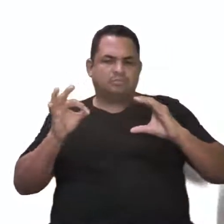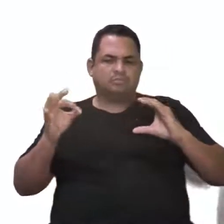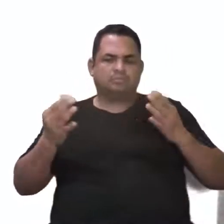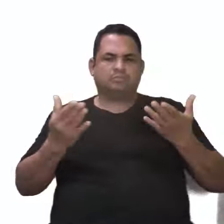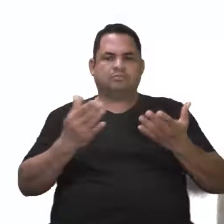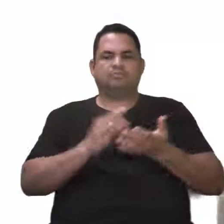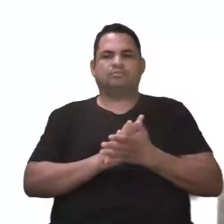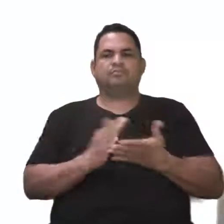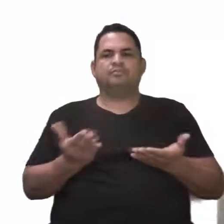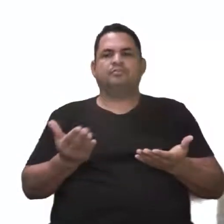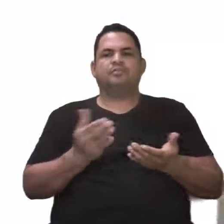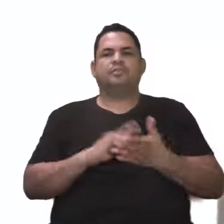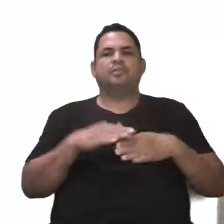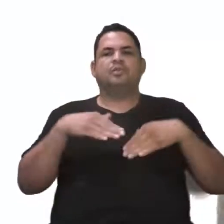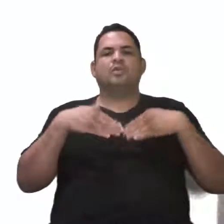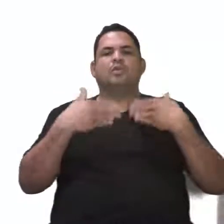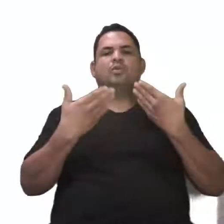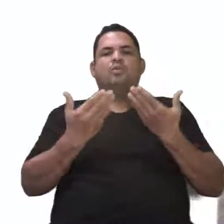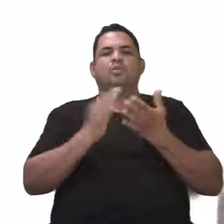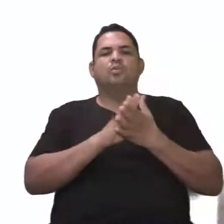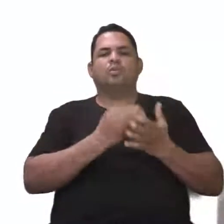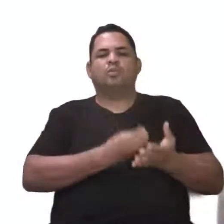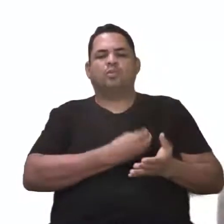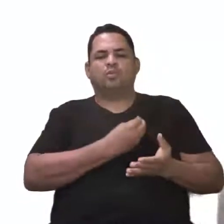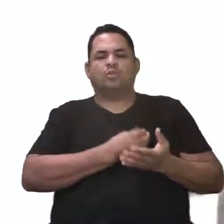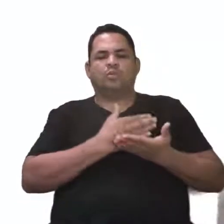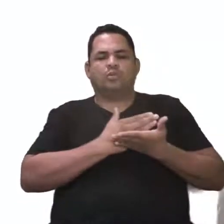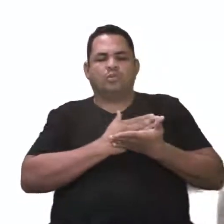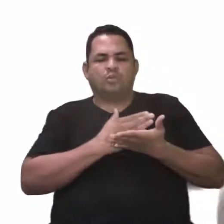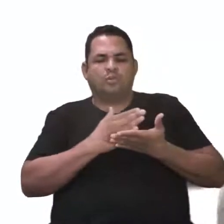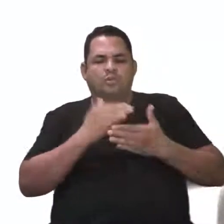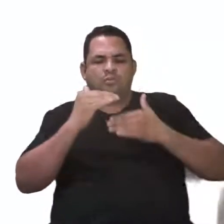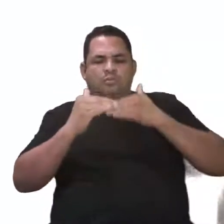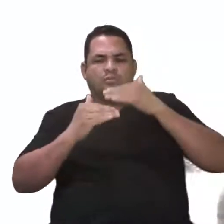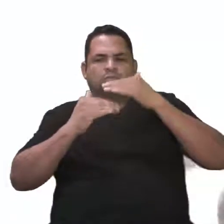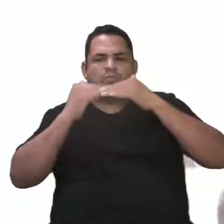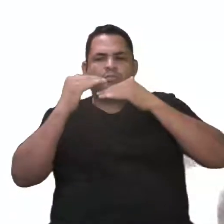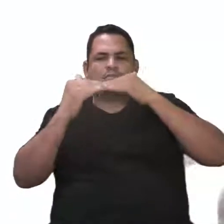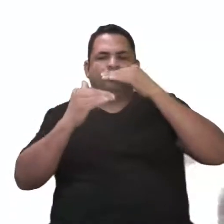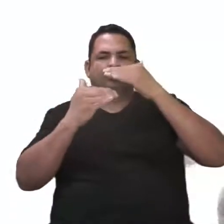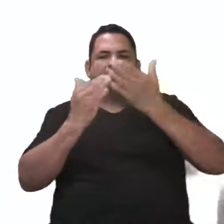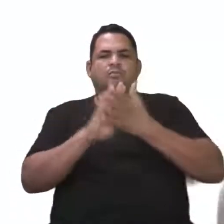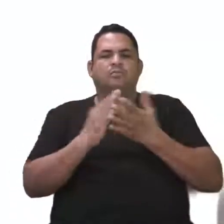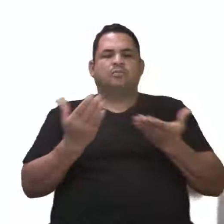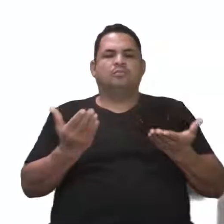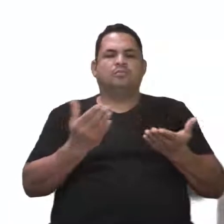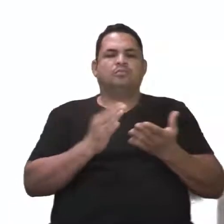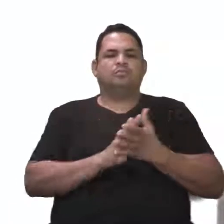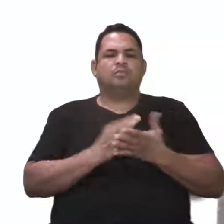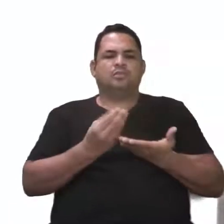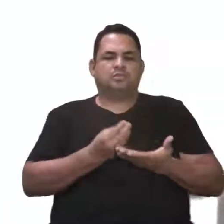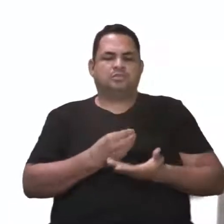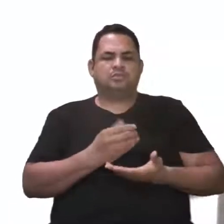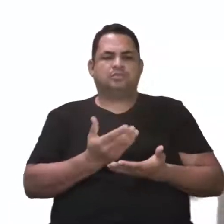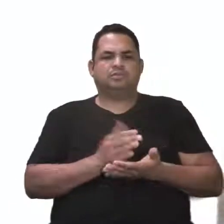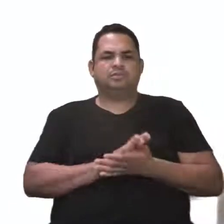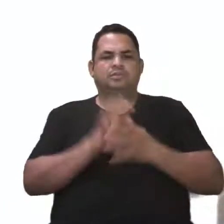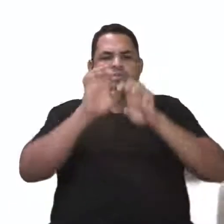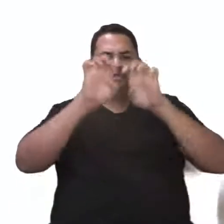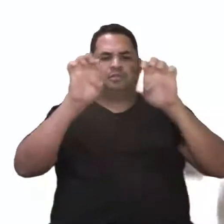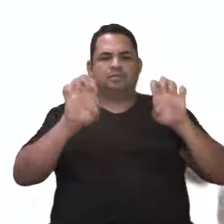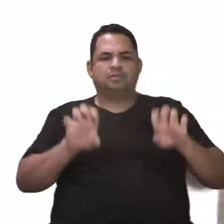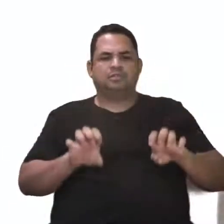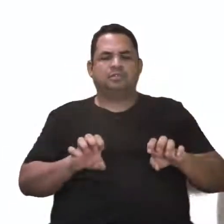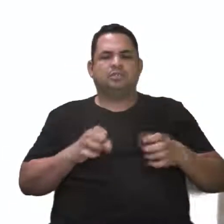embrionário, tá? Então, quando aquele organismo vai começar a se desenvolver como um ser. As